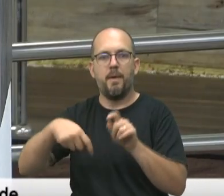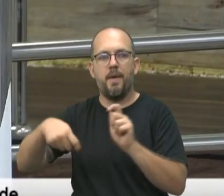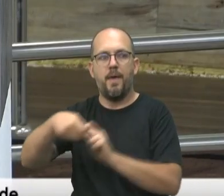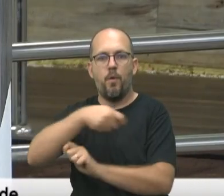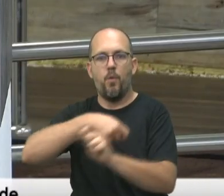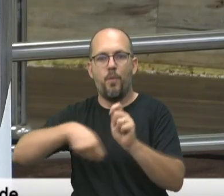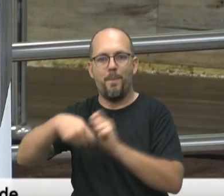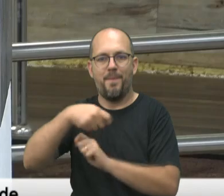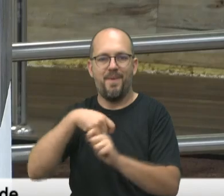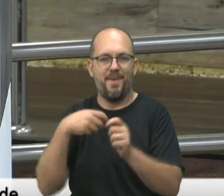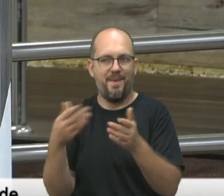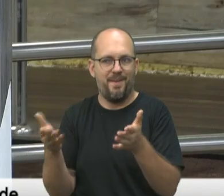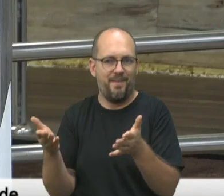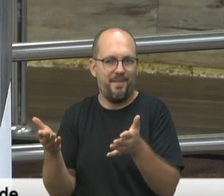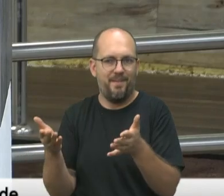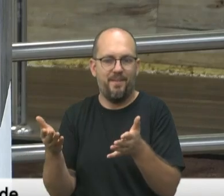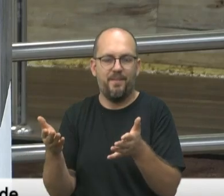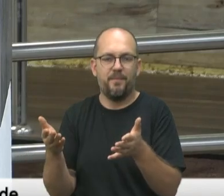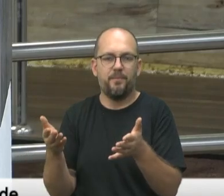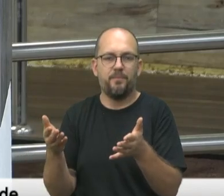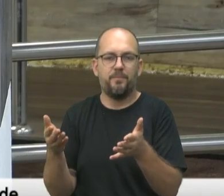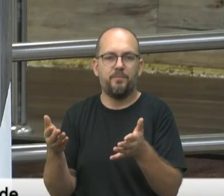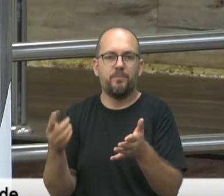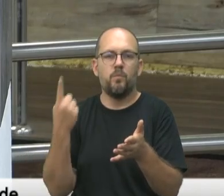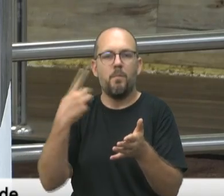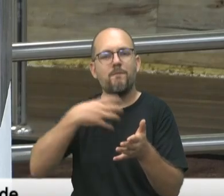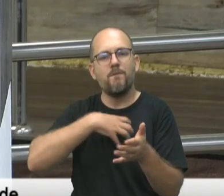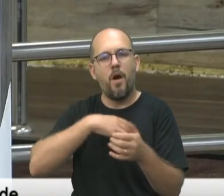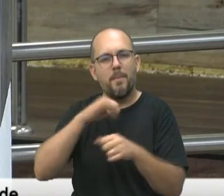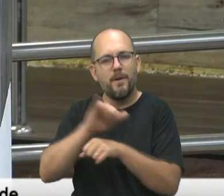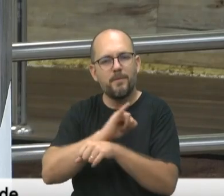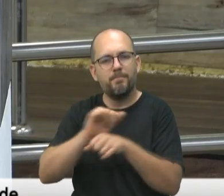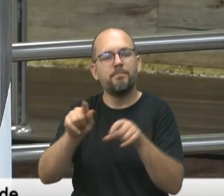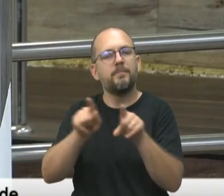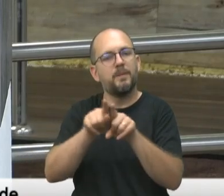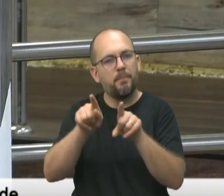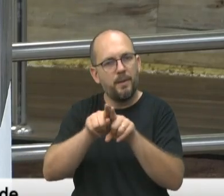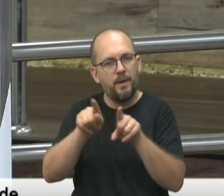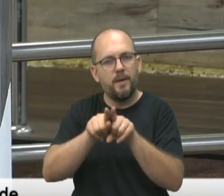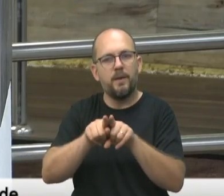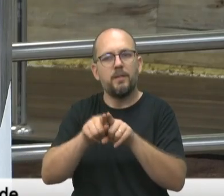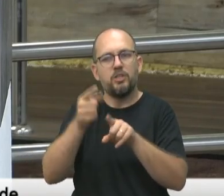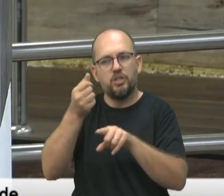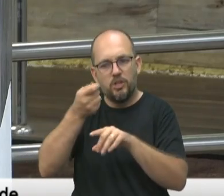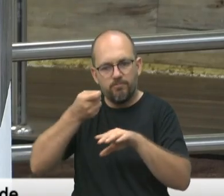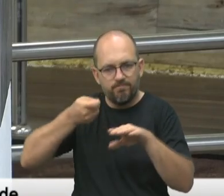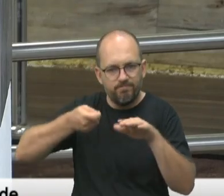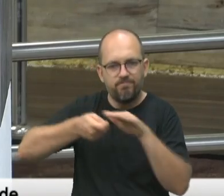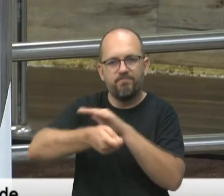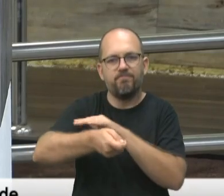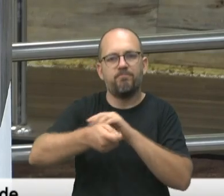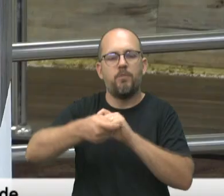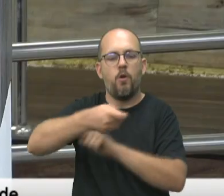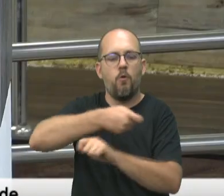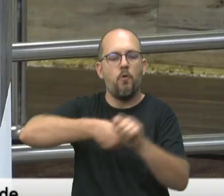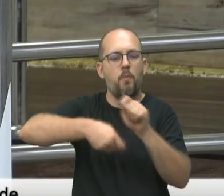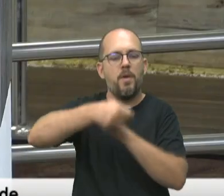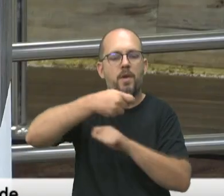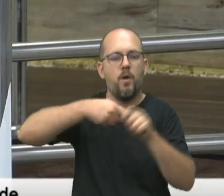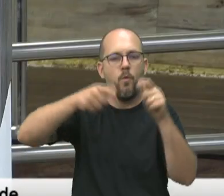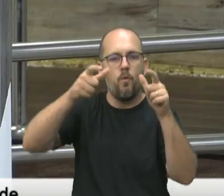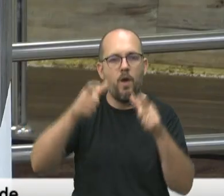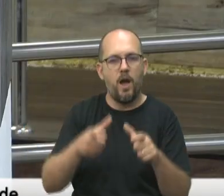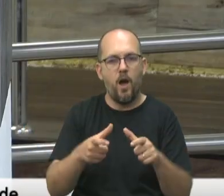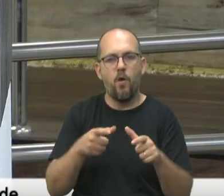Então, nada mais do que uma forma de injetar também dinheiro na economia local, a